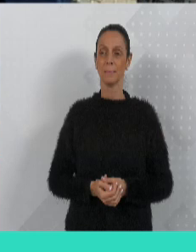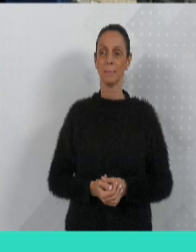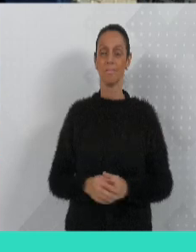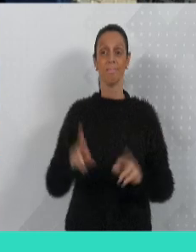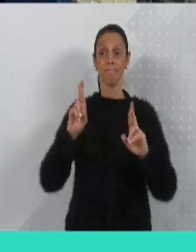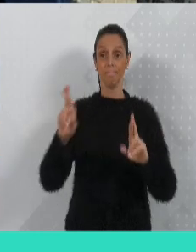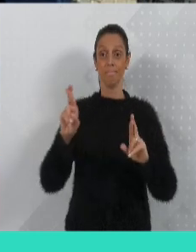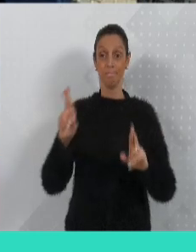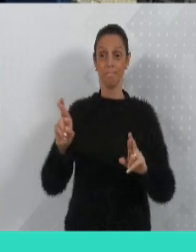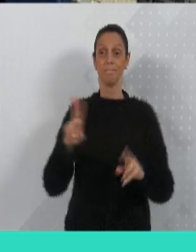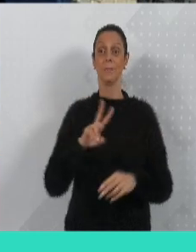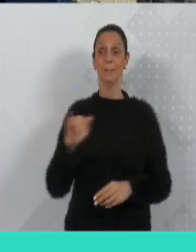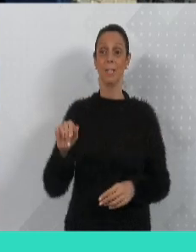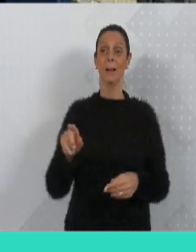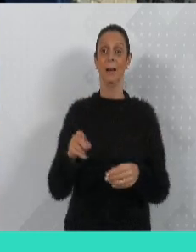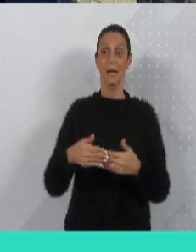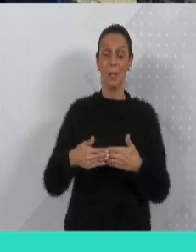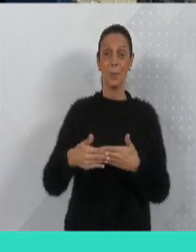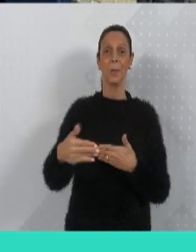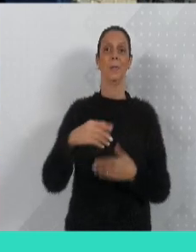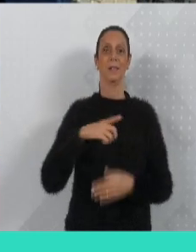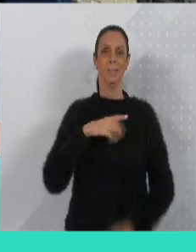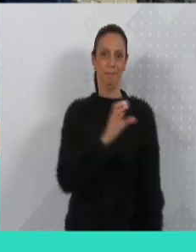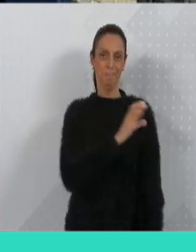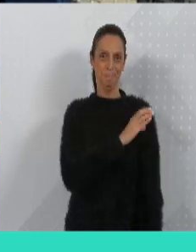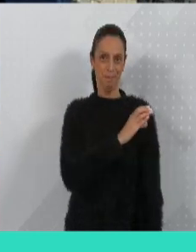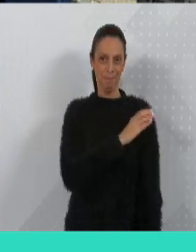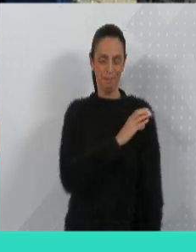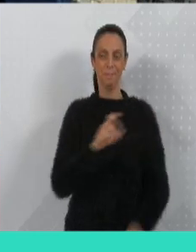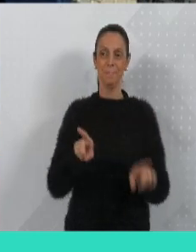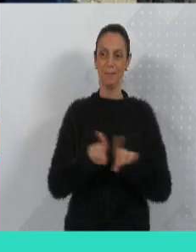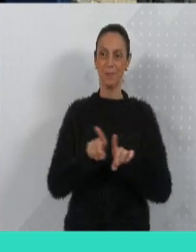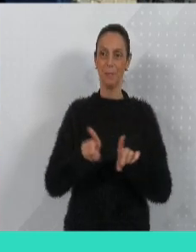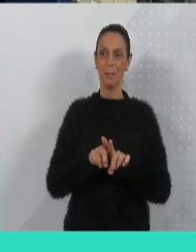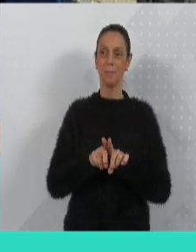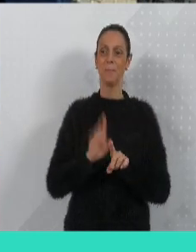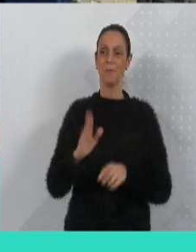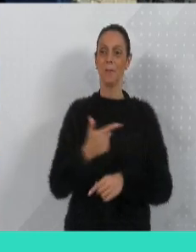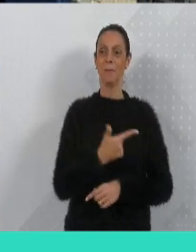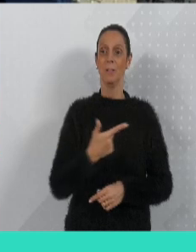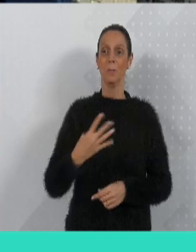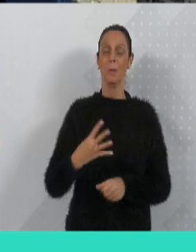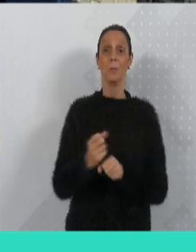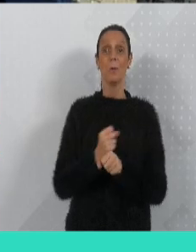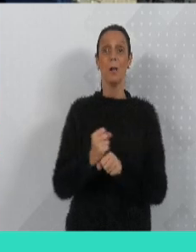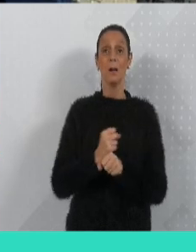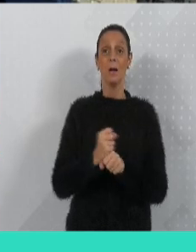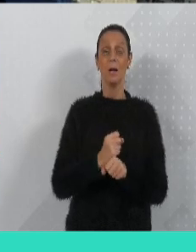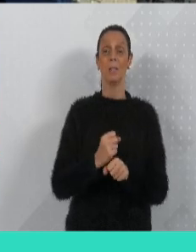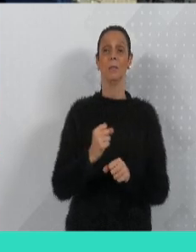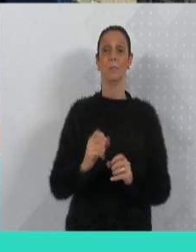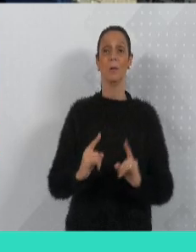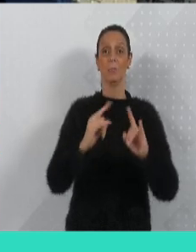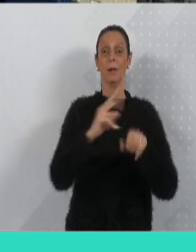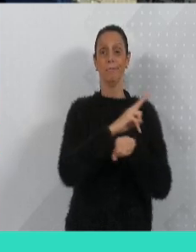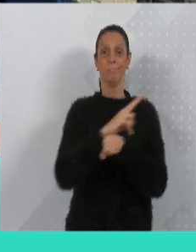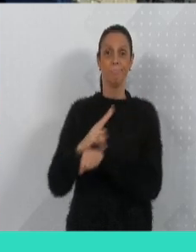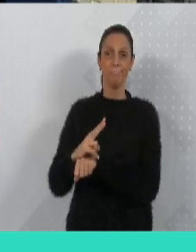a creche do lado do Vidal Ramos como eu falei para senhor Isso aqui é uma creche que tá lá há 24 anos emprestada e a